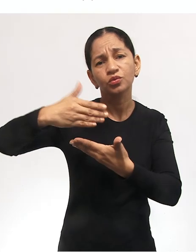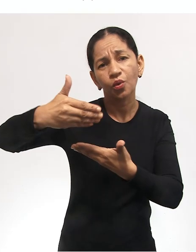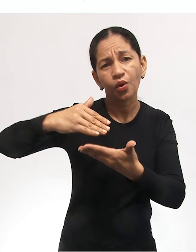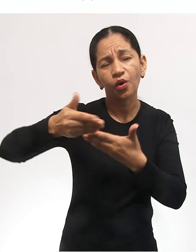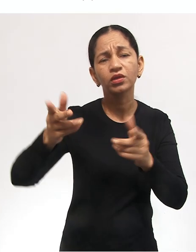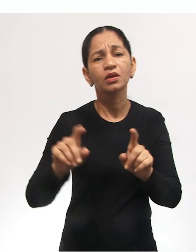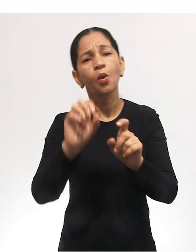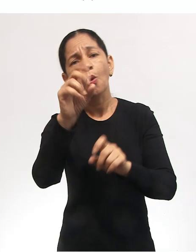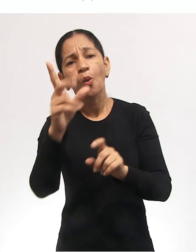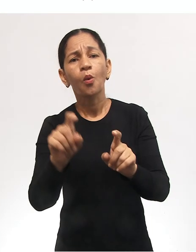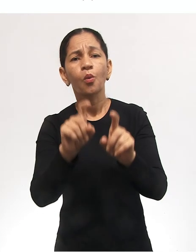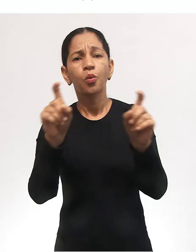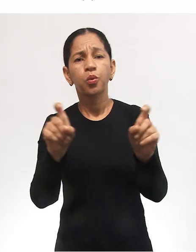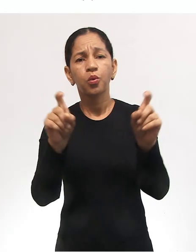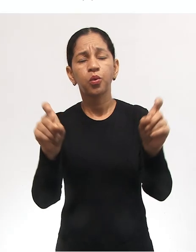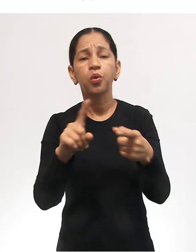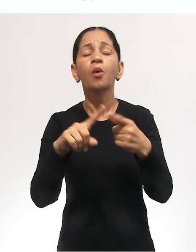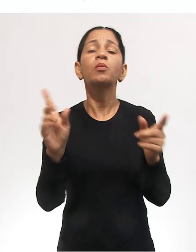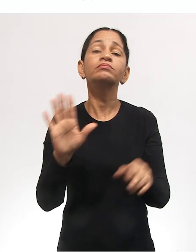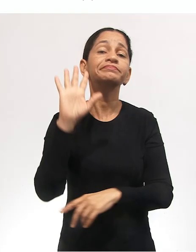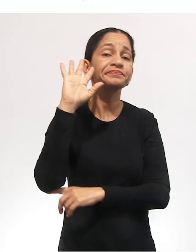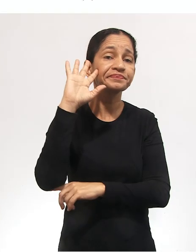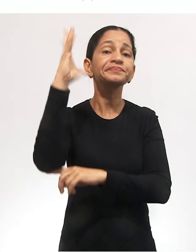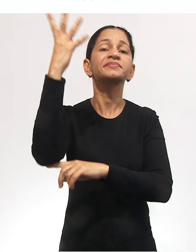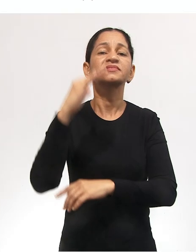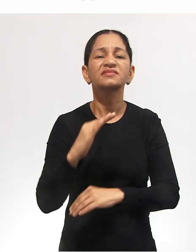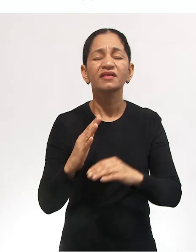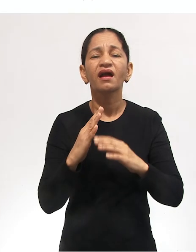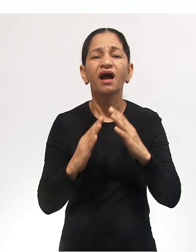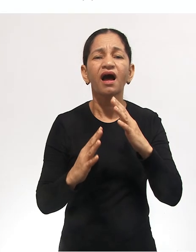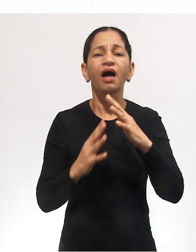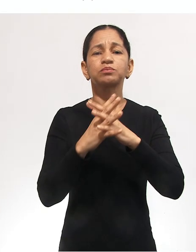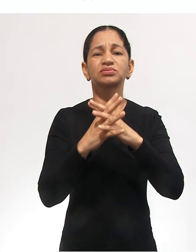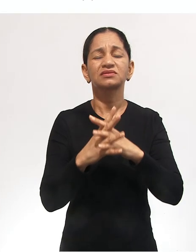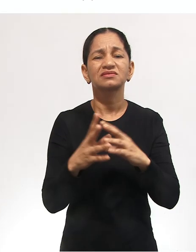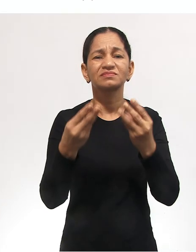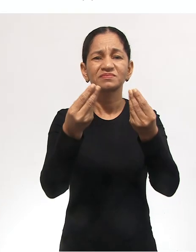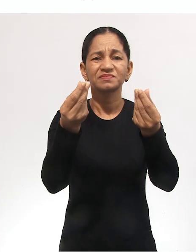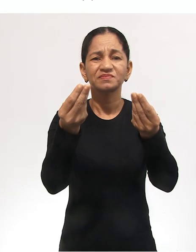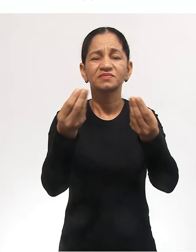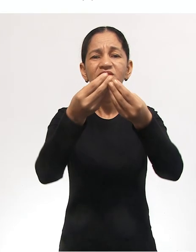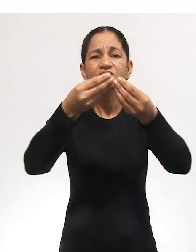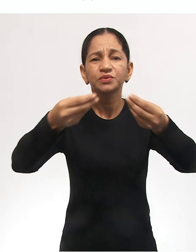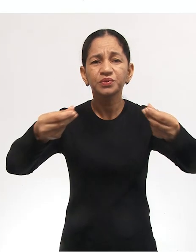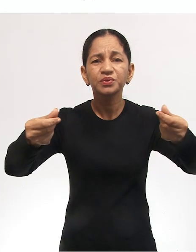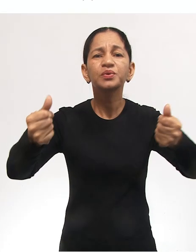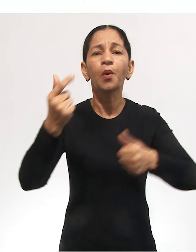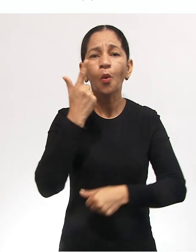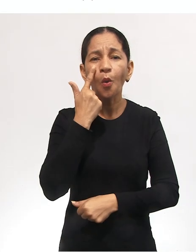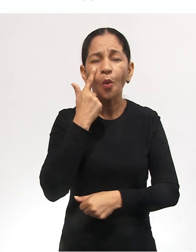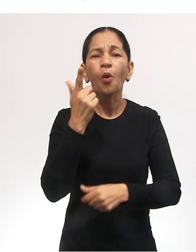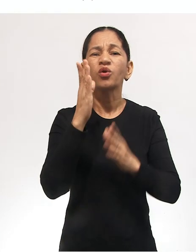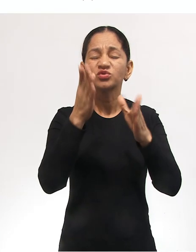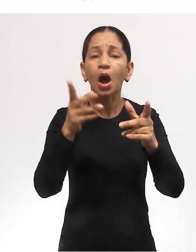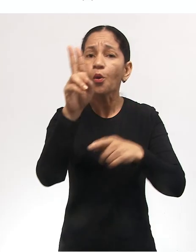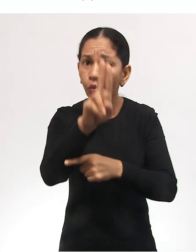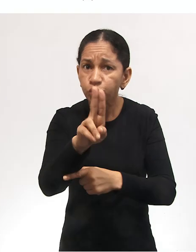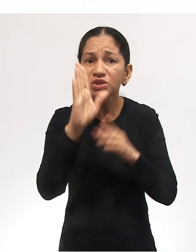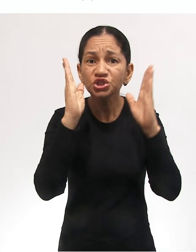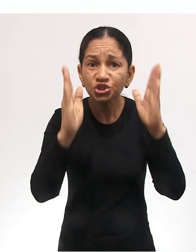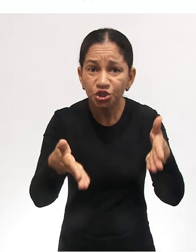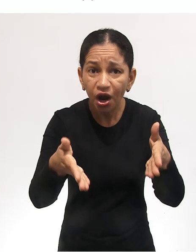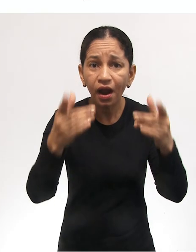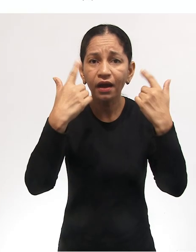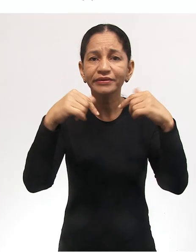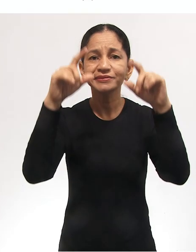né? Pode causar fadiga ocular, né? Danos que vai aumentando o seu grau, se você já usa óculos, você vai